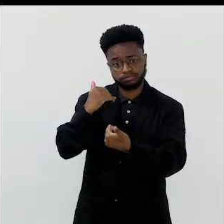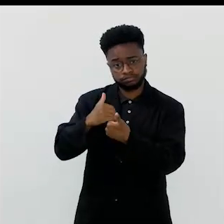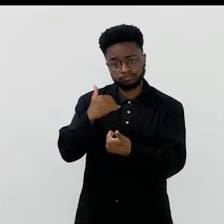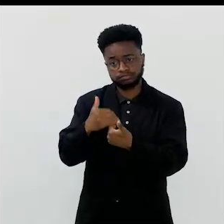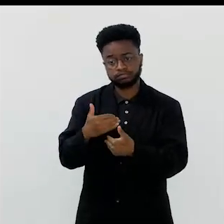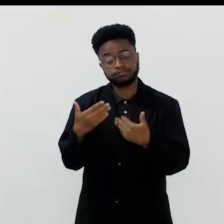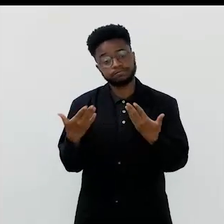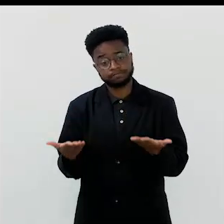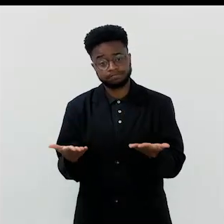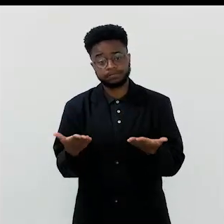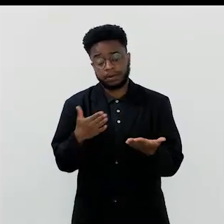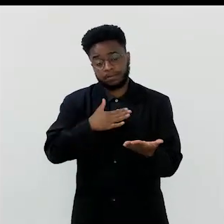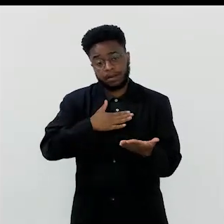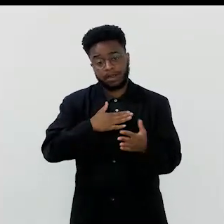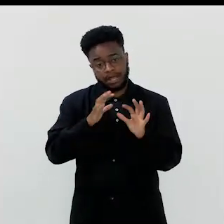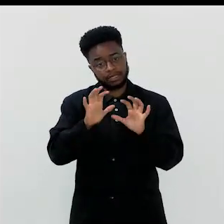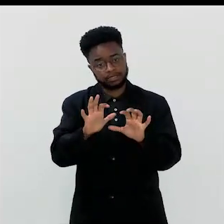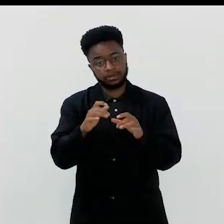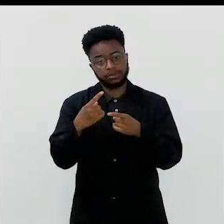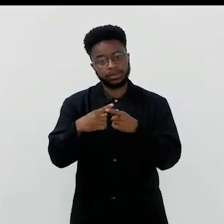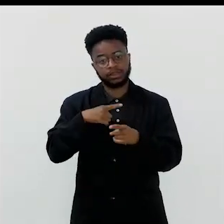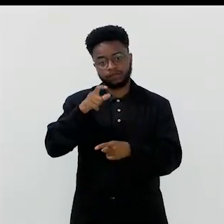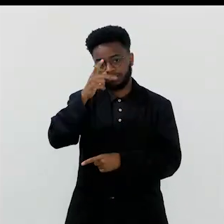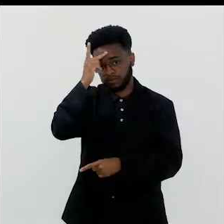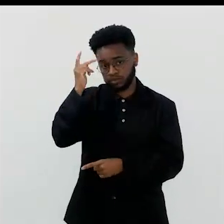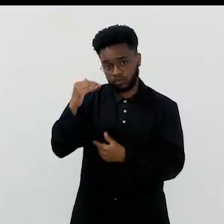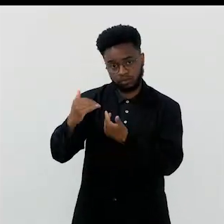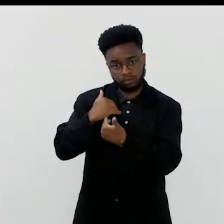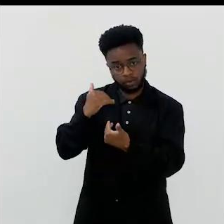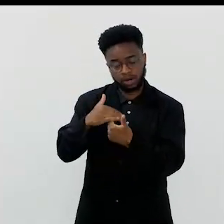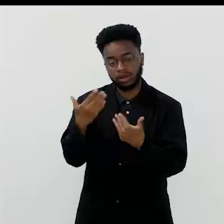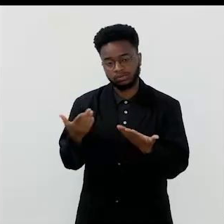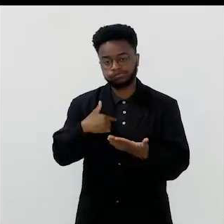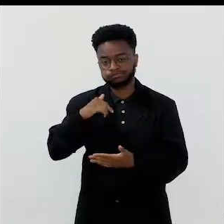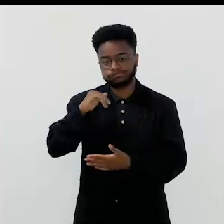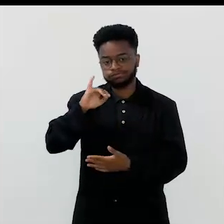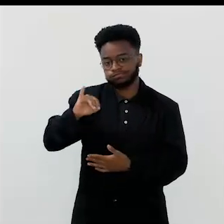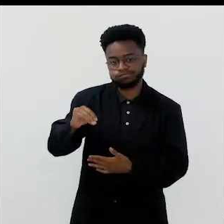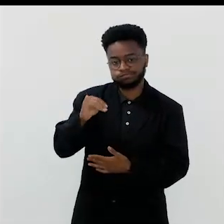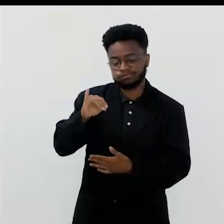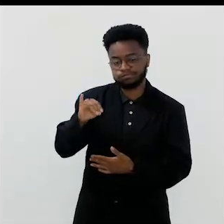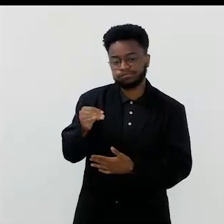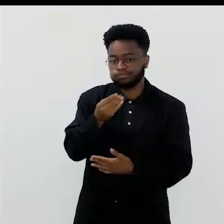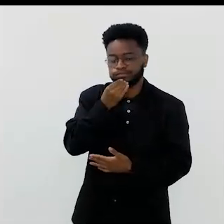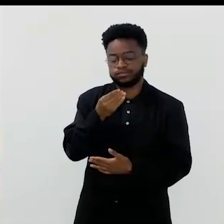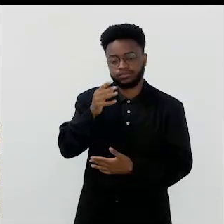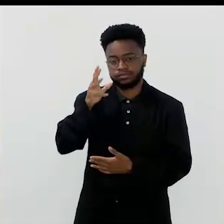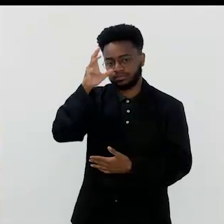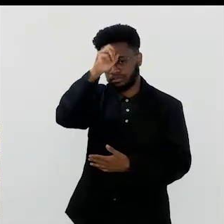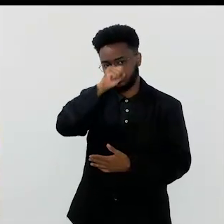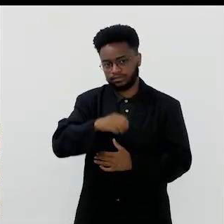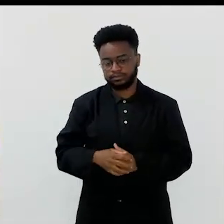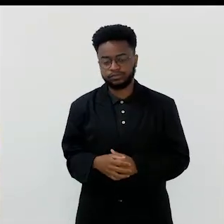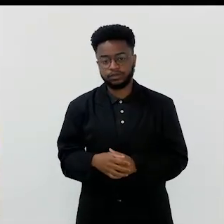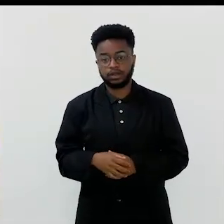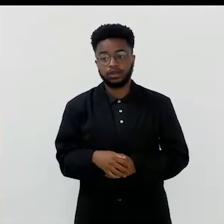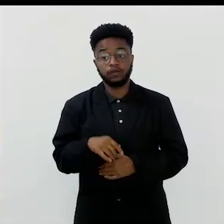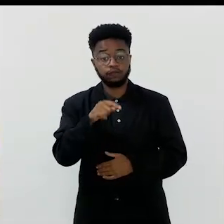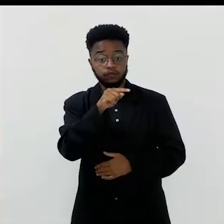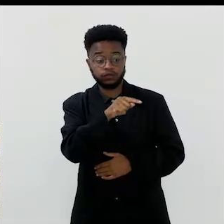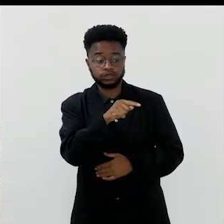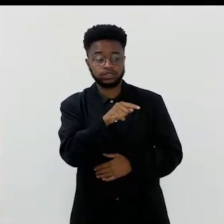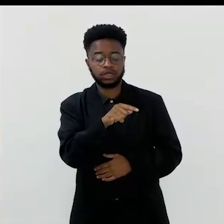gente, né? Então, no meu caso foi isso, né? Tinha alguém que me orientou e eu já fui pegando a diferença. E você se torna